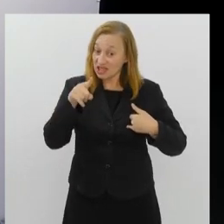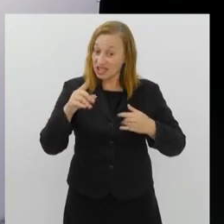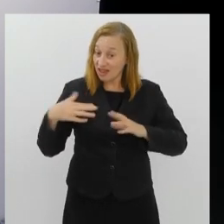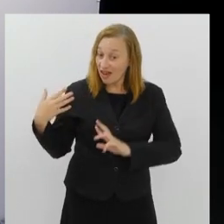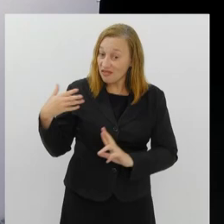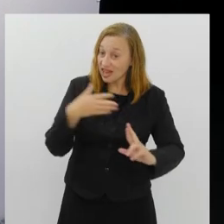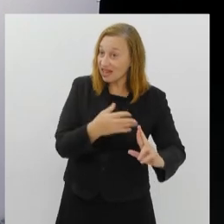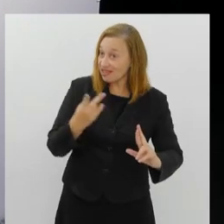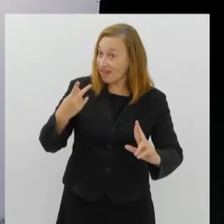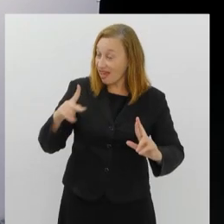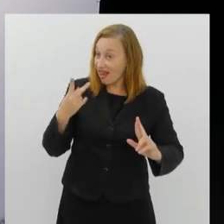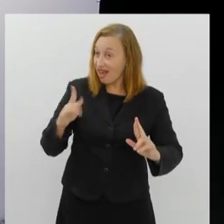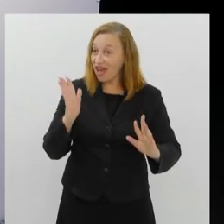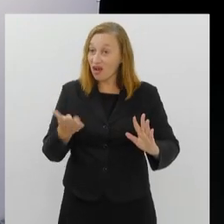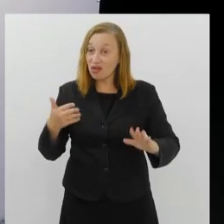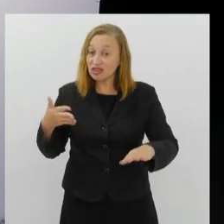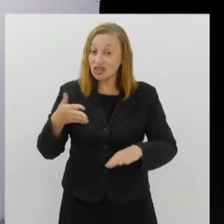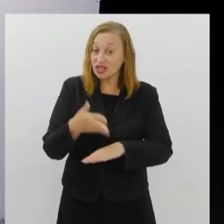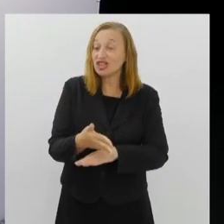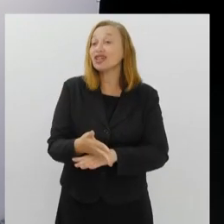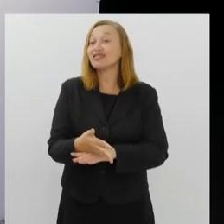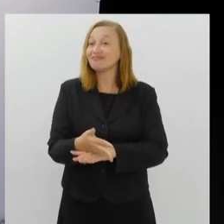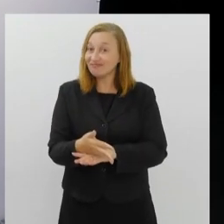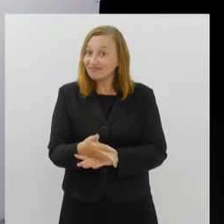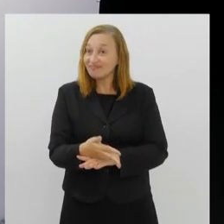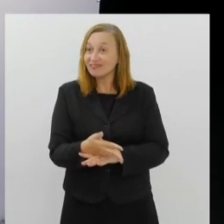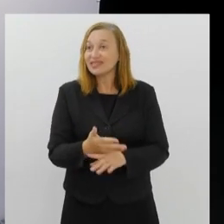como referência e agora você chegando aí